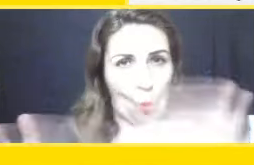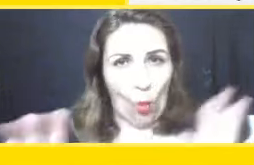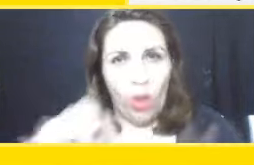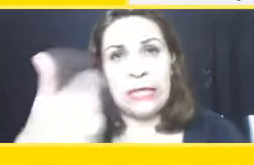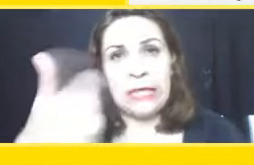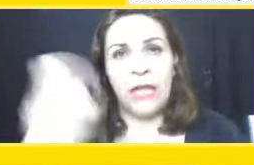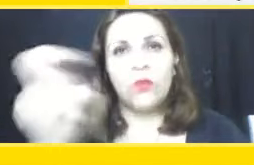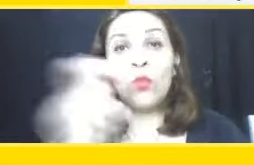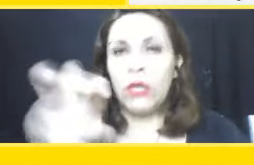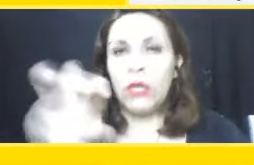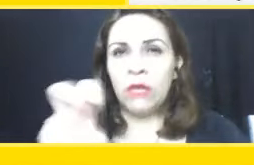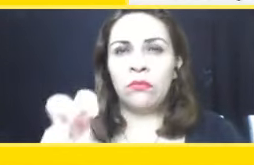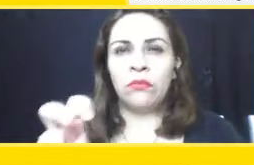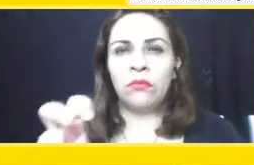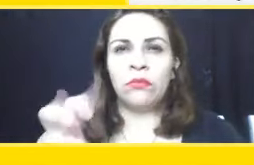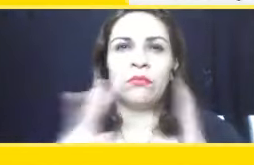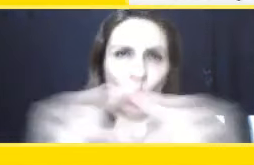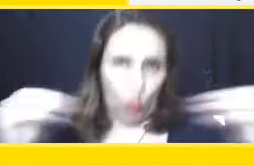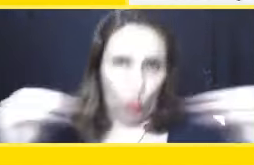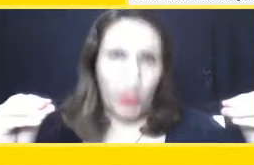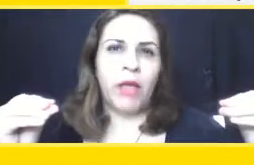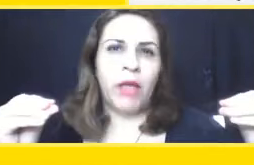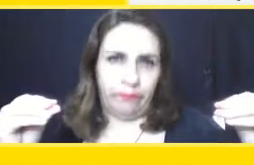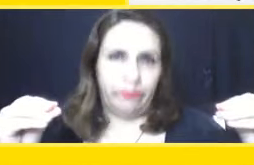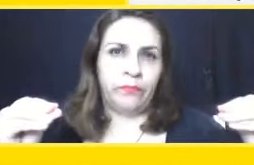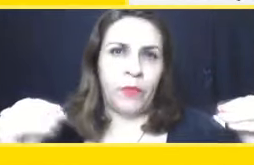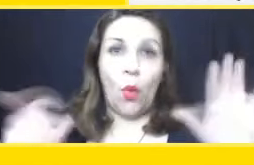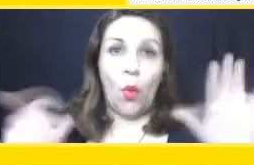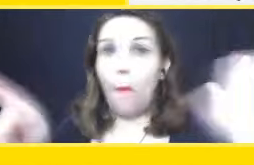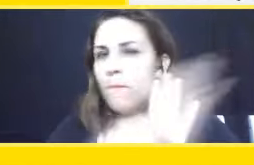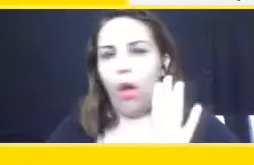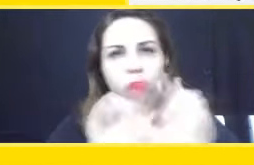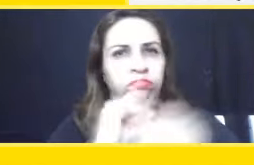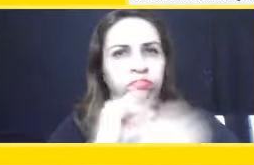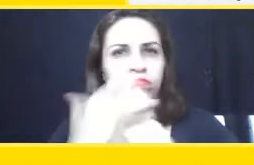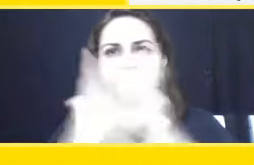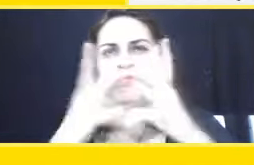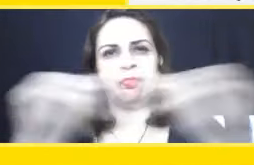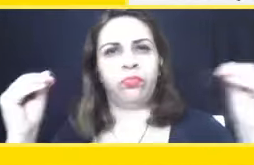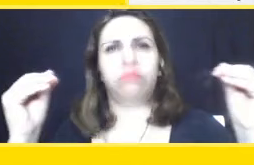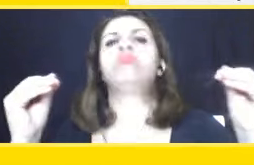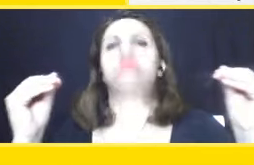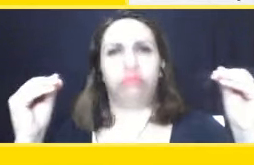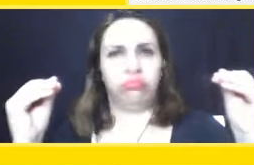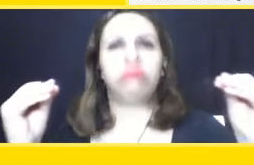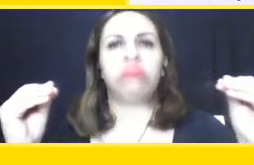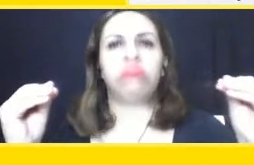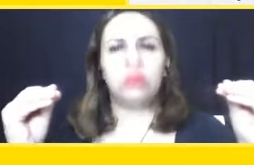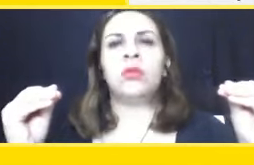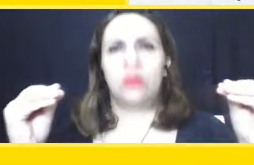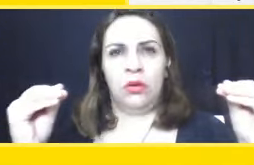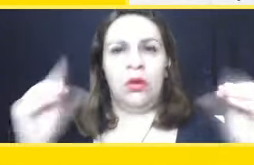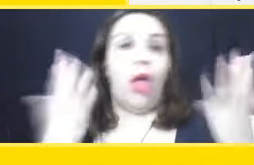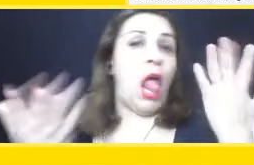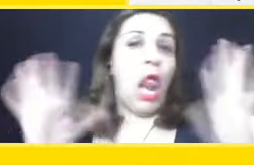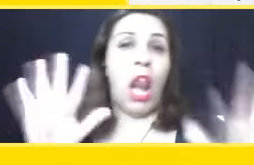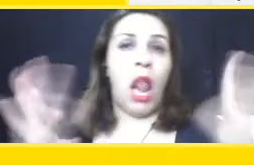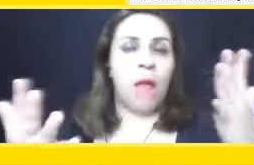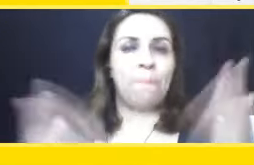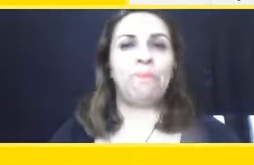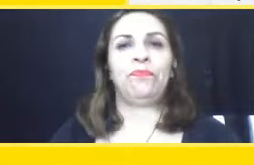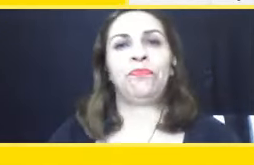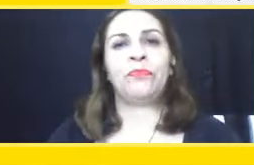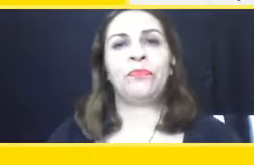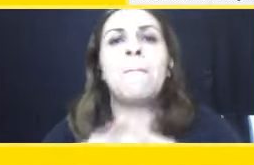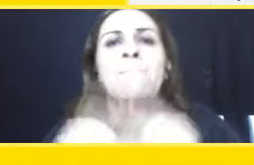ela é considerada curada, né? Porque o próprio. Isso é o ciclo ativo do vírus. Mas se durante